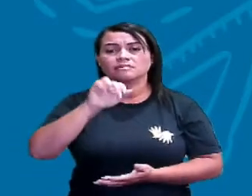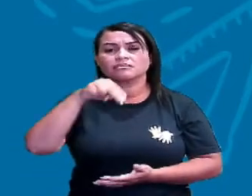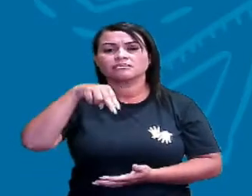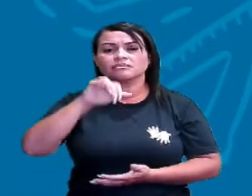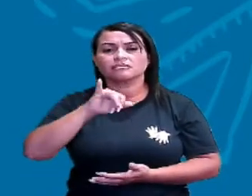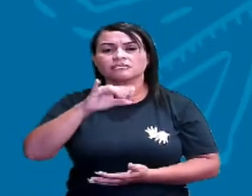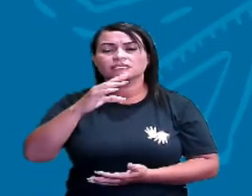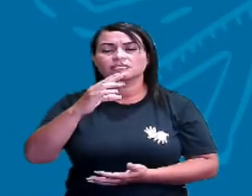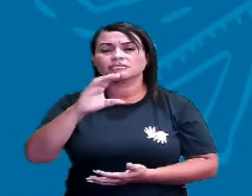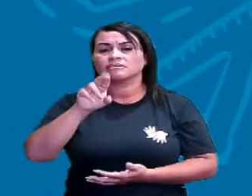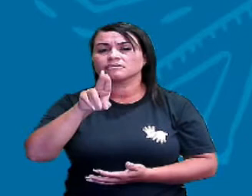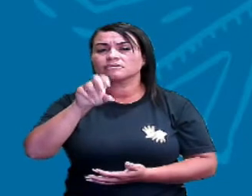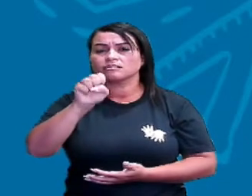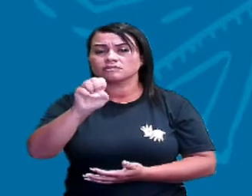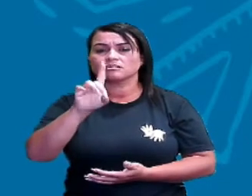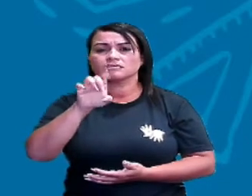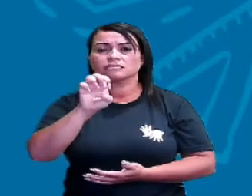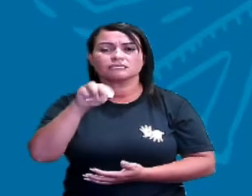dar continuidade.